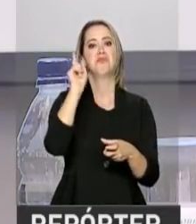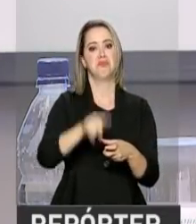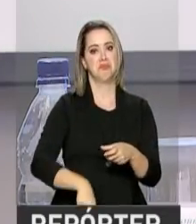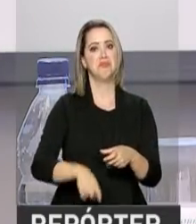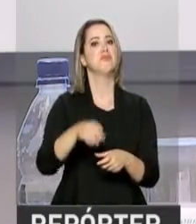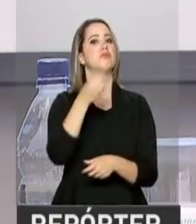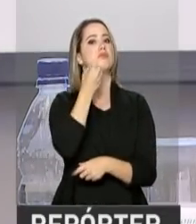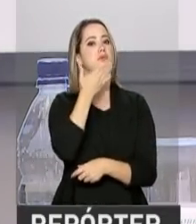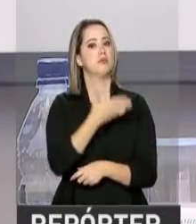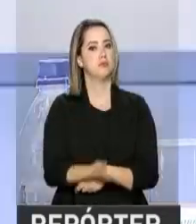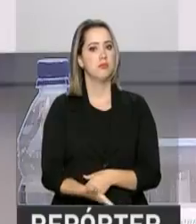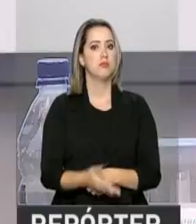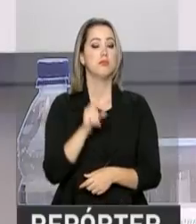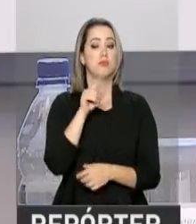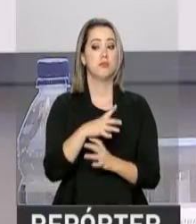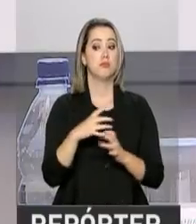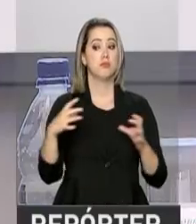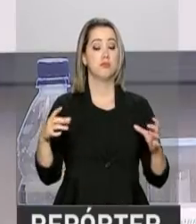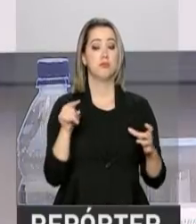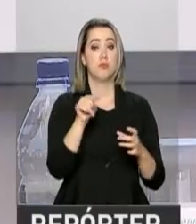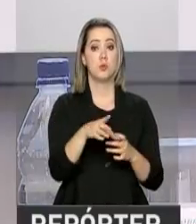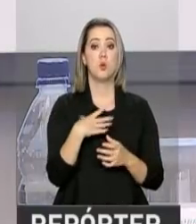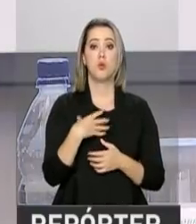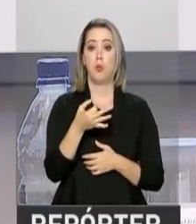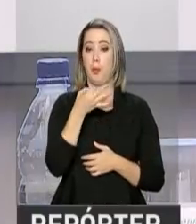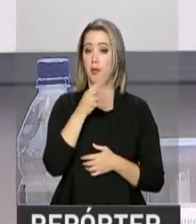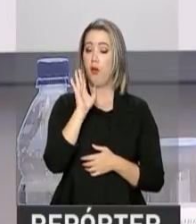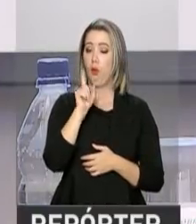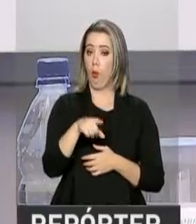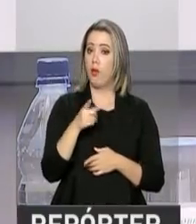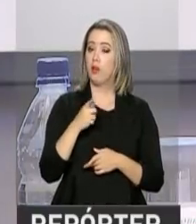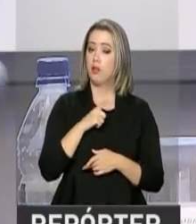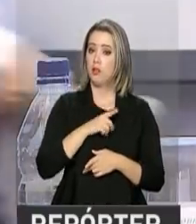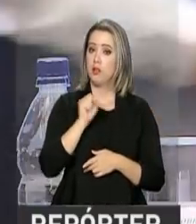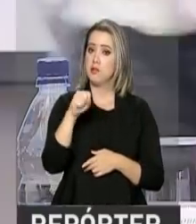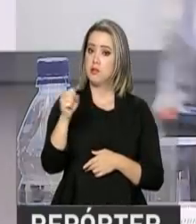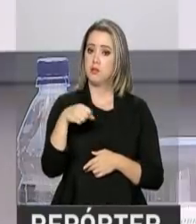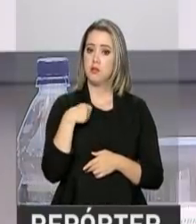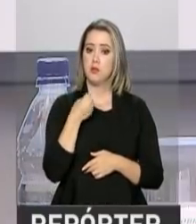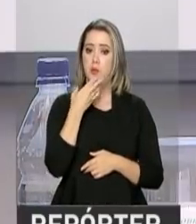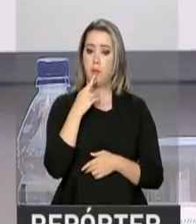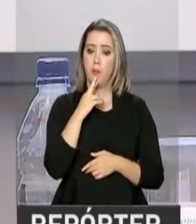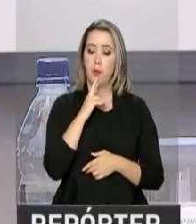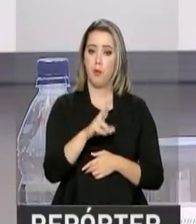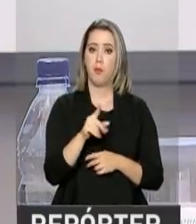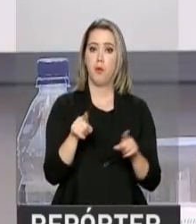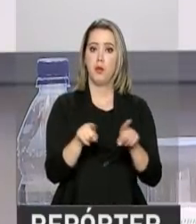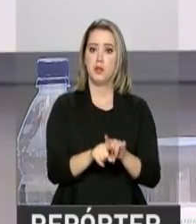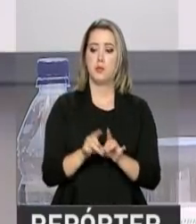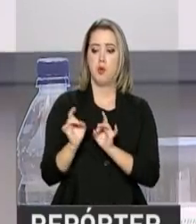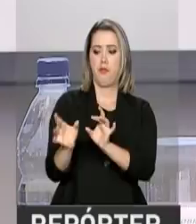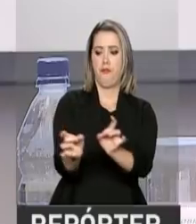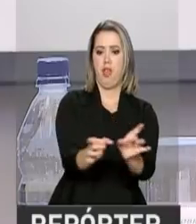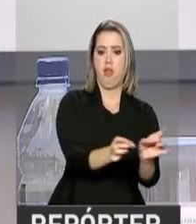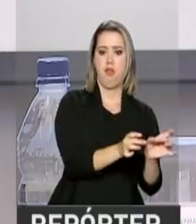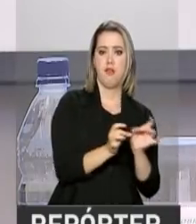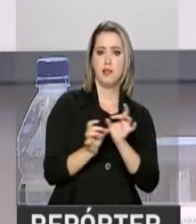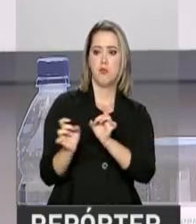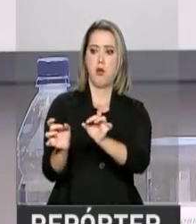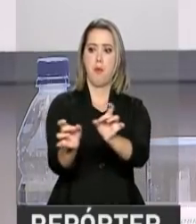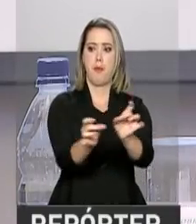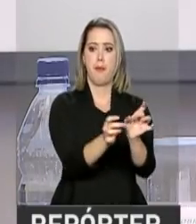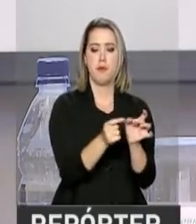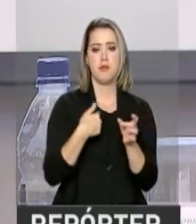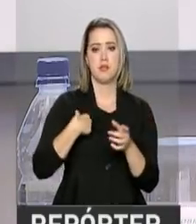amor muito grande então eu eu acho sim que nós vamos ter uma boa competição serão leilões bastante é